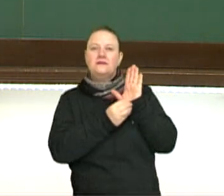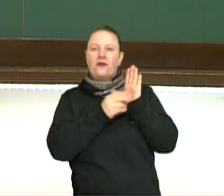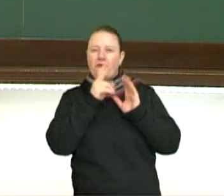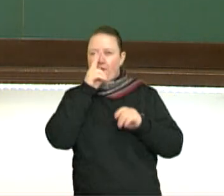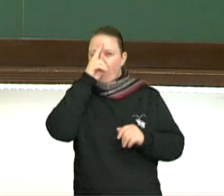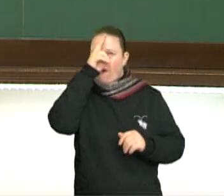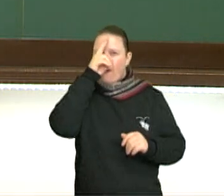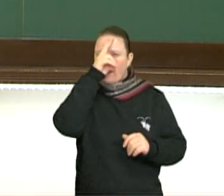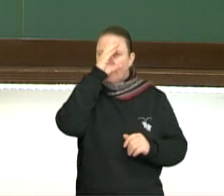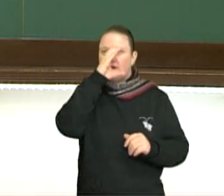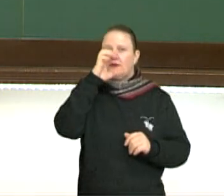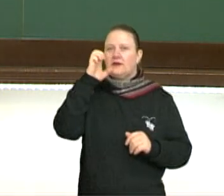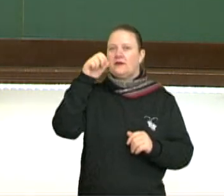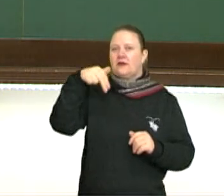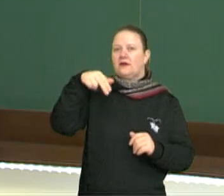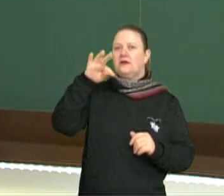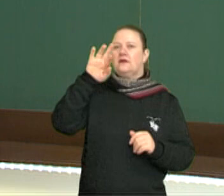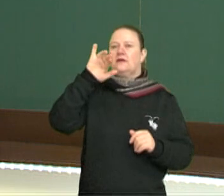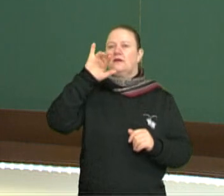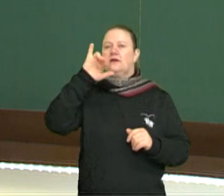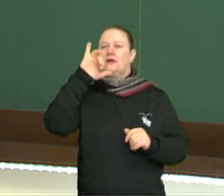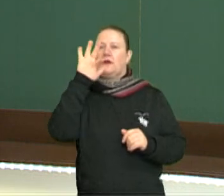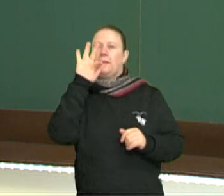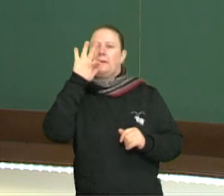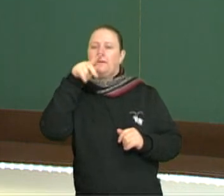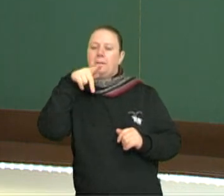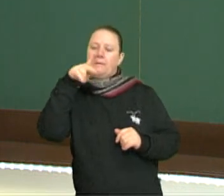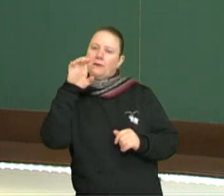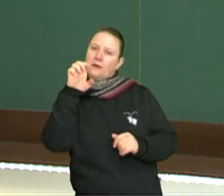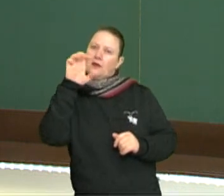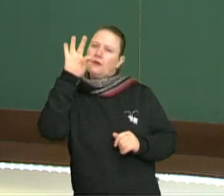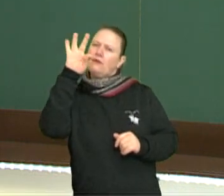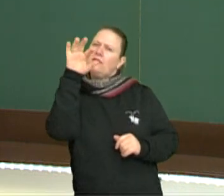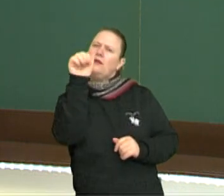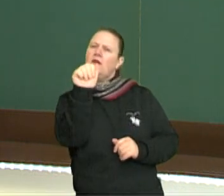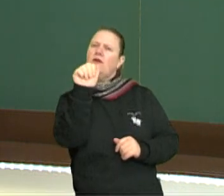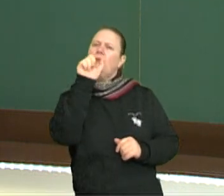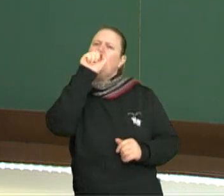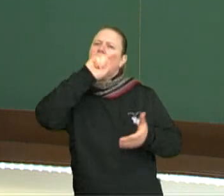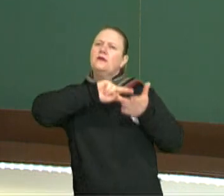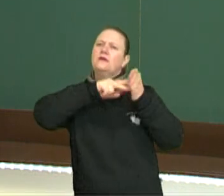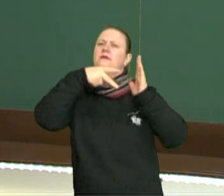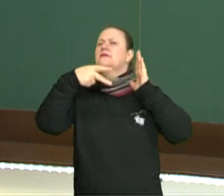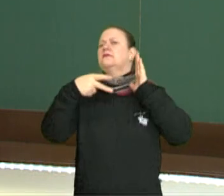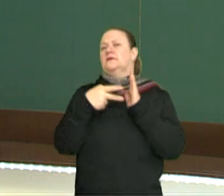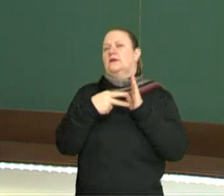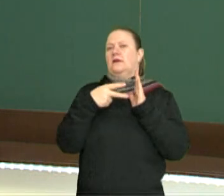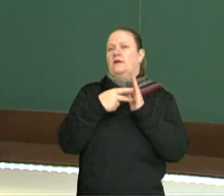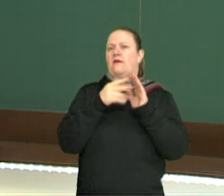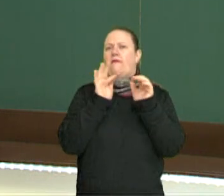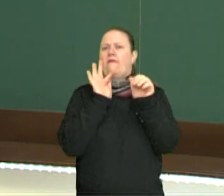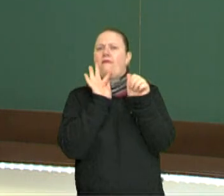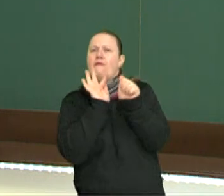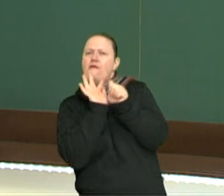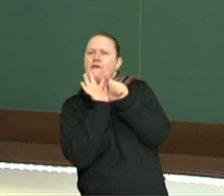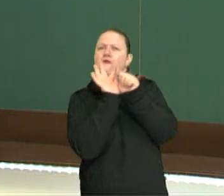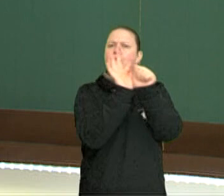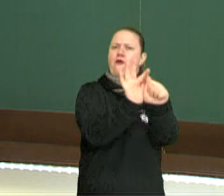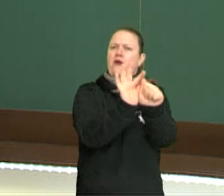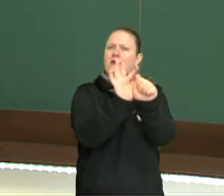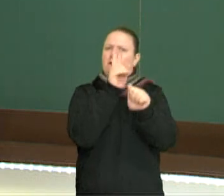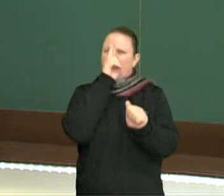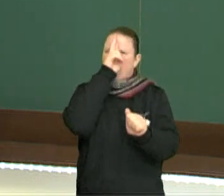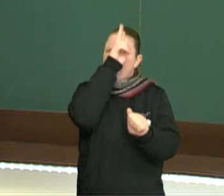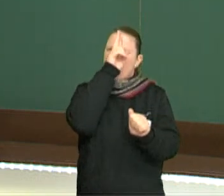comigo, meus queridos. Hoje, então, nosso objetivo é compreender o que é a força centrípeta. Vamos lá. Bem, primeiro, vamos dar